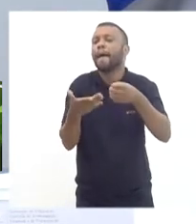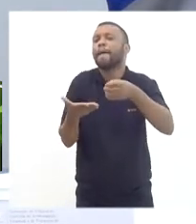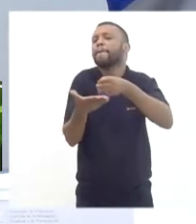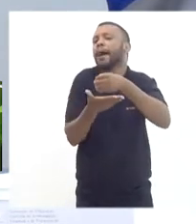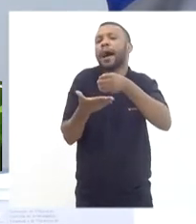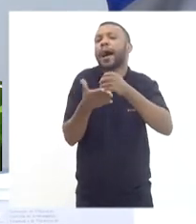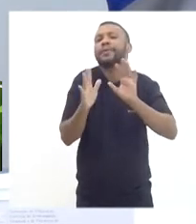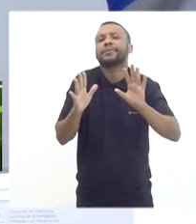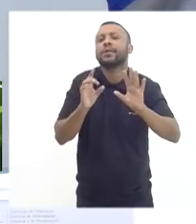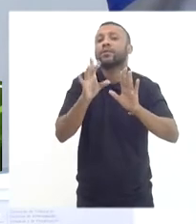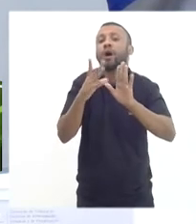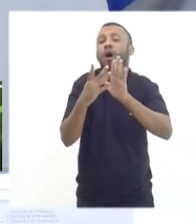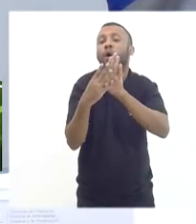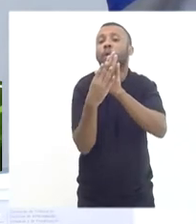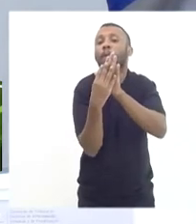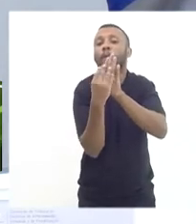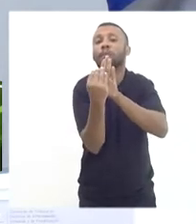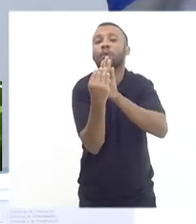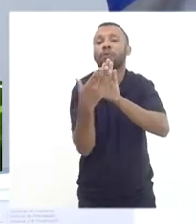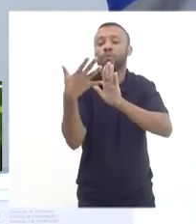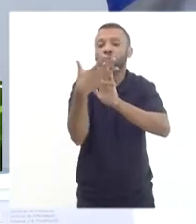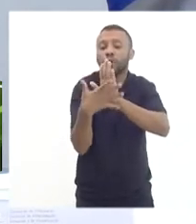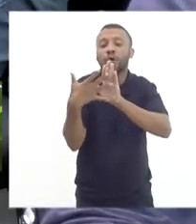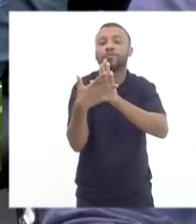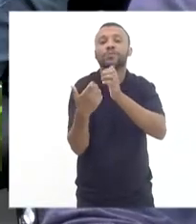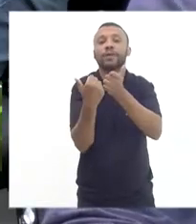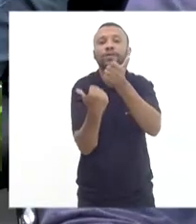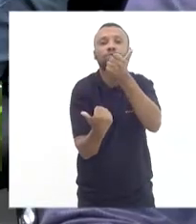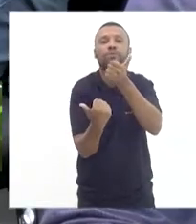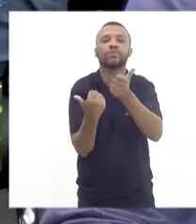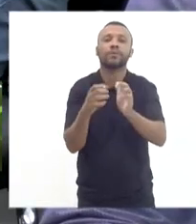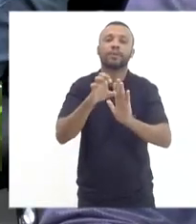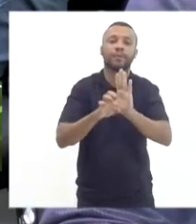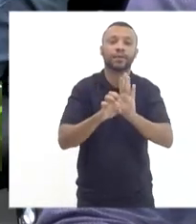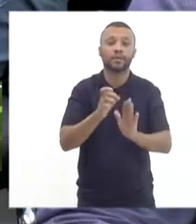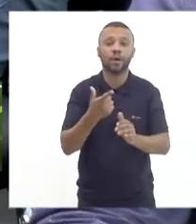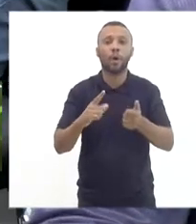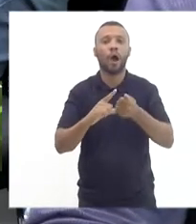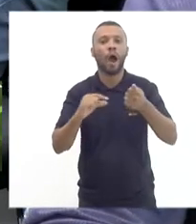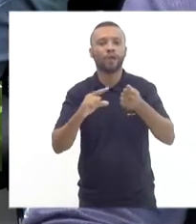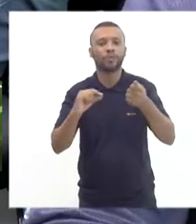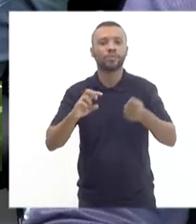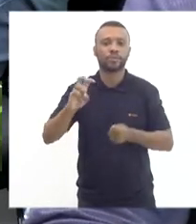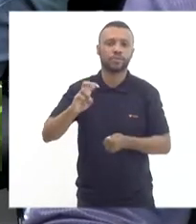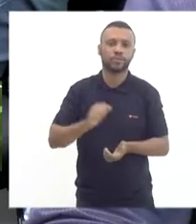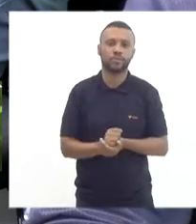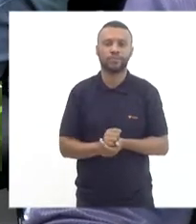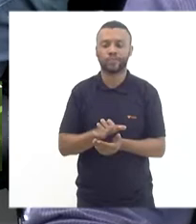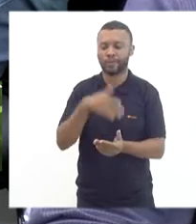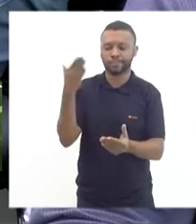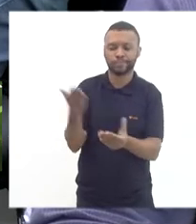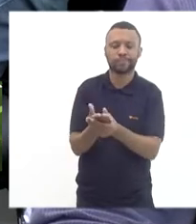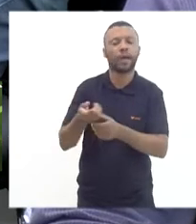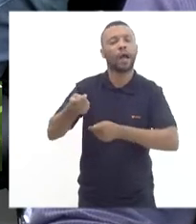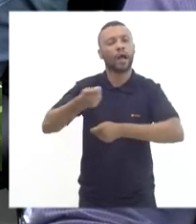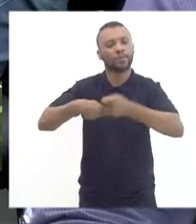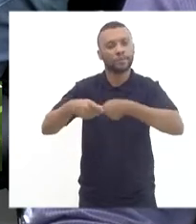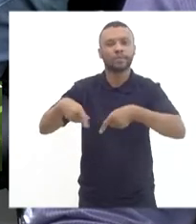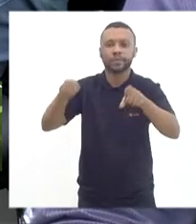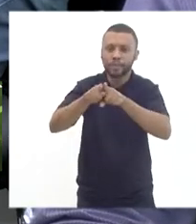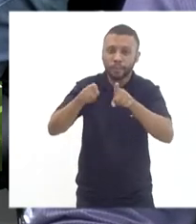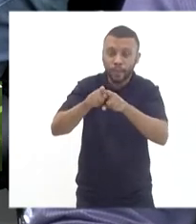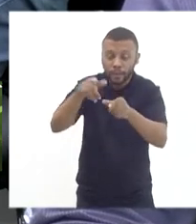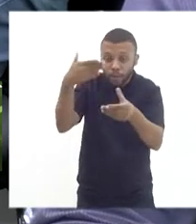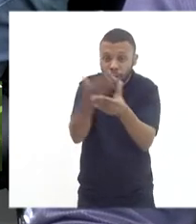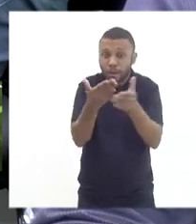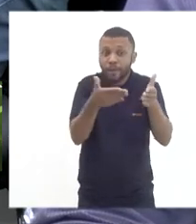como rosto da subemenda. O artigo 5º, abertura de processo administrativo, também é um processo